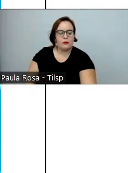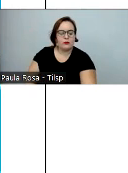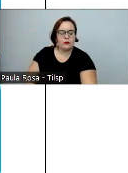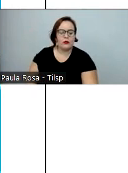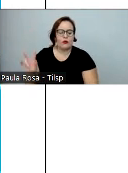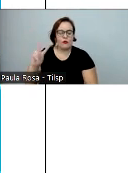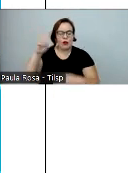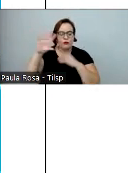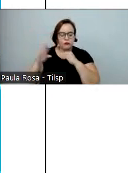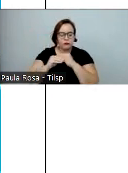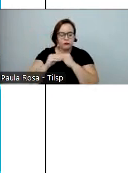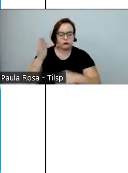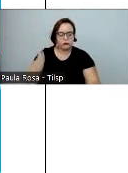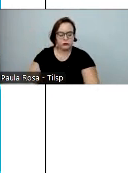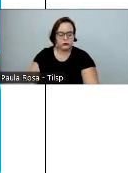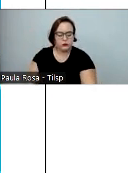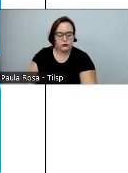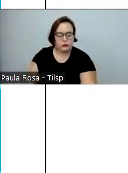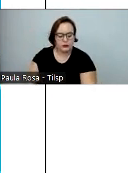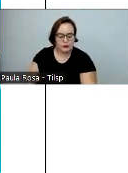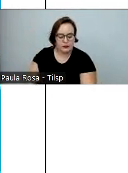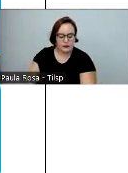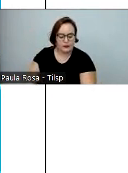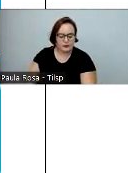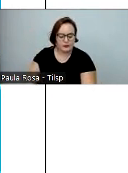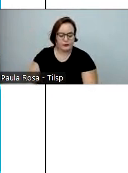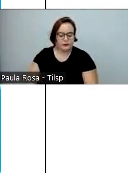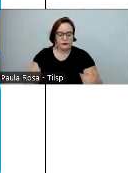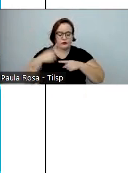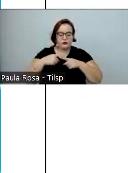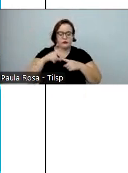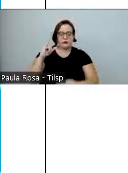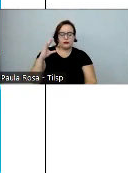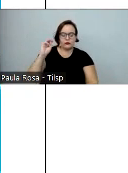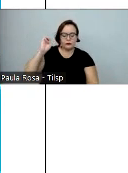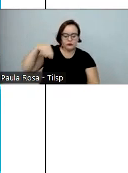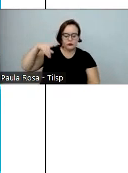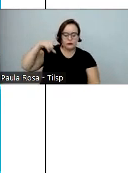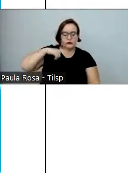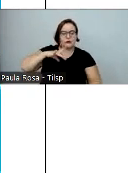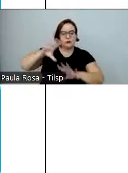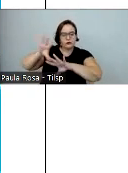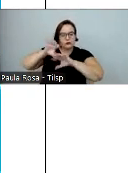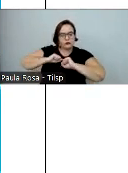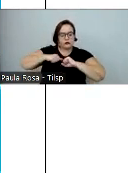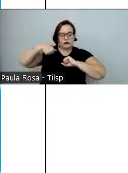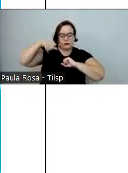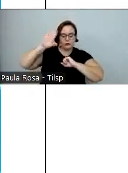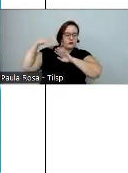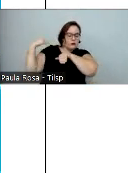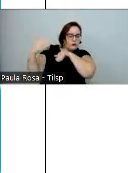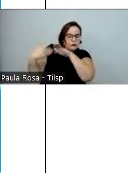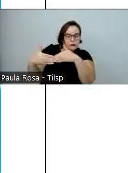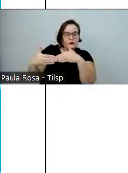valores preconizados pelos membros do ícone geral foram os que mais tiveram aderência no processo de pesquisa e isso significa que